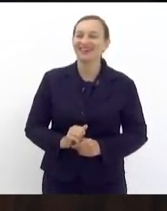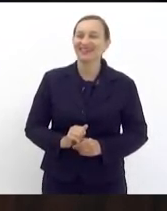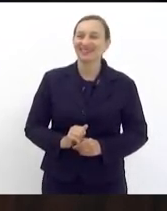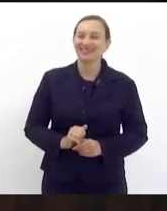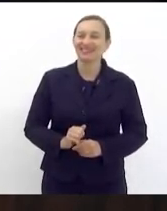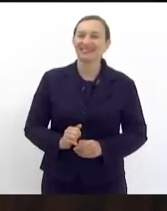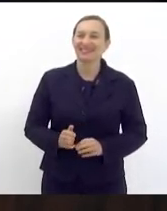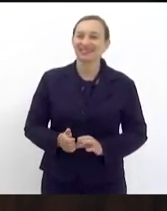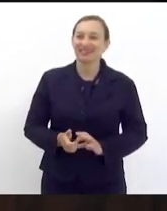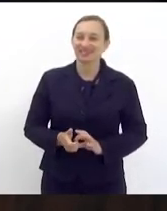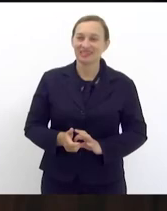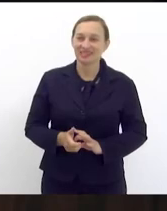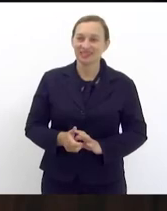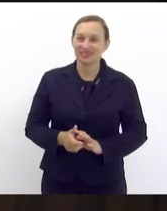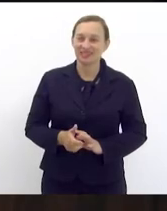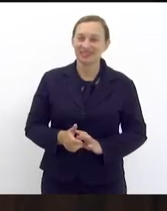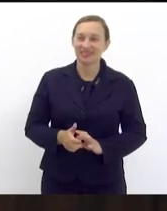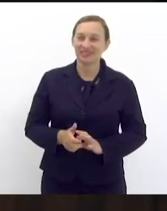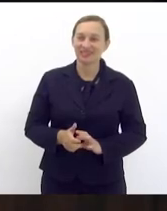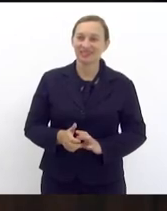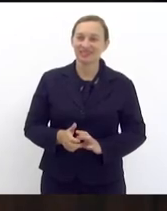evangélicas no mundo.